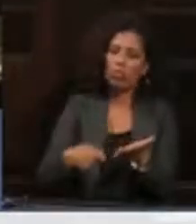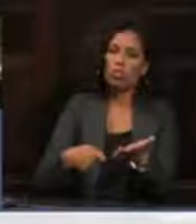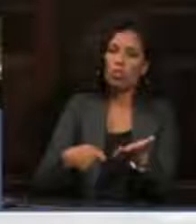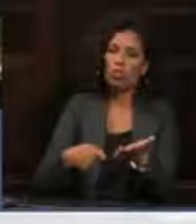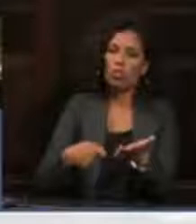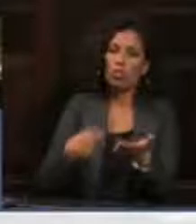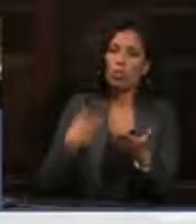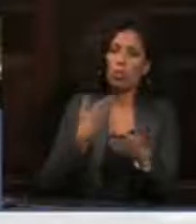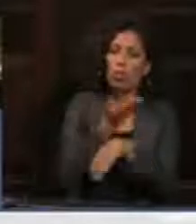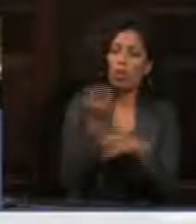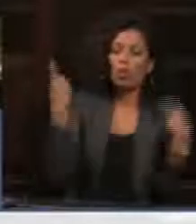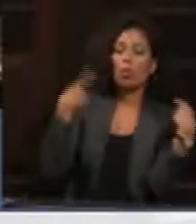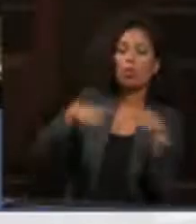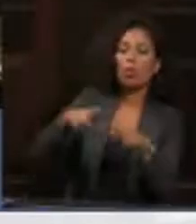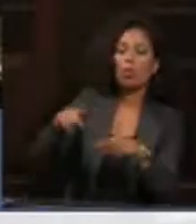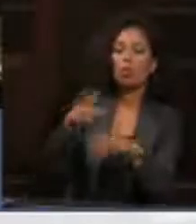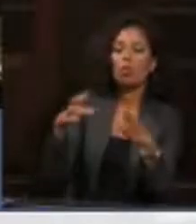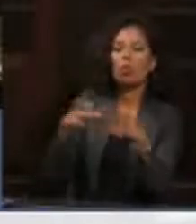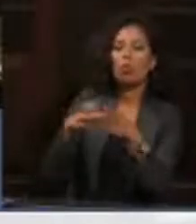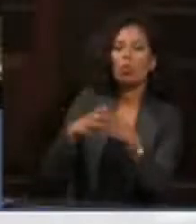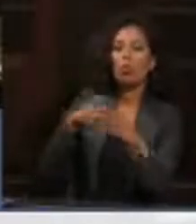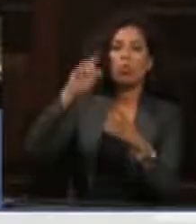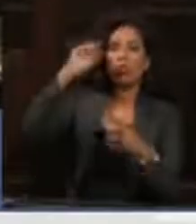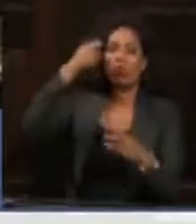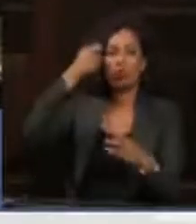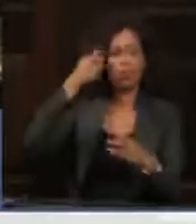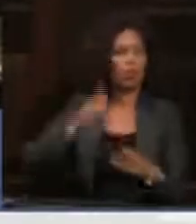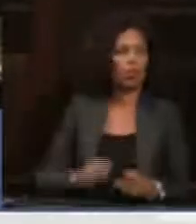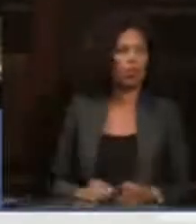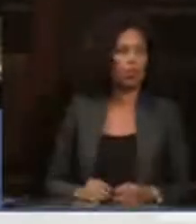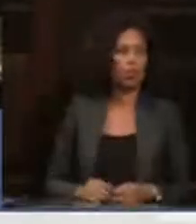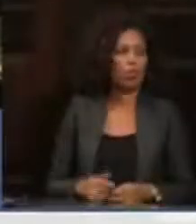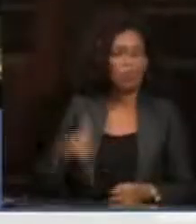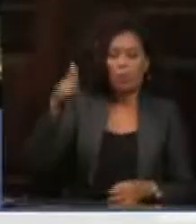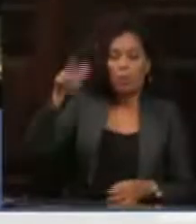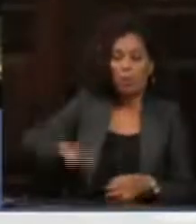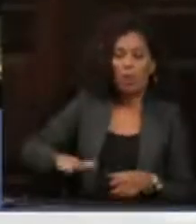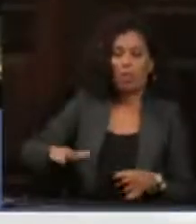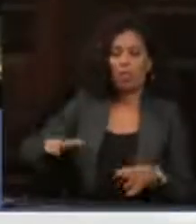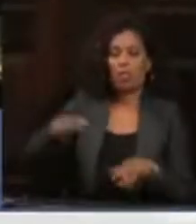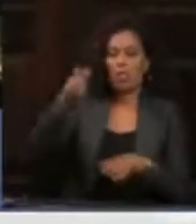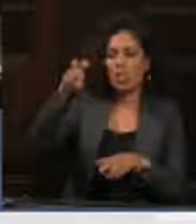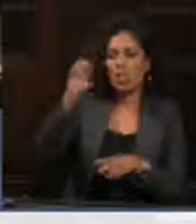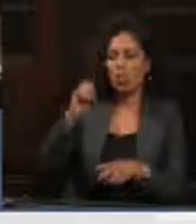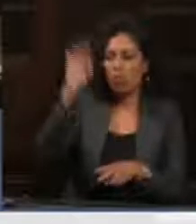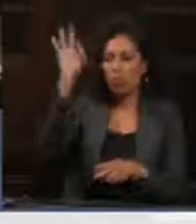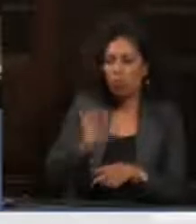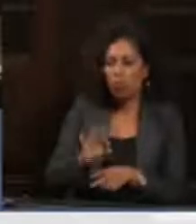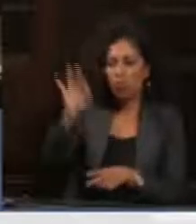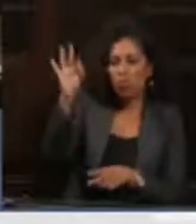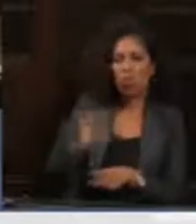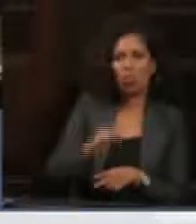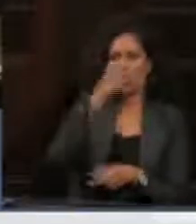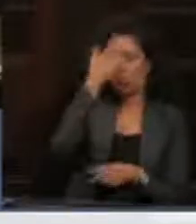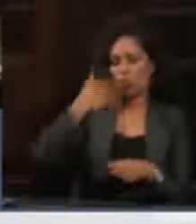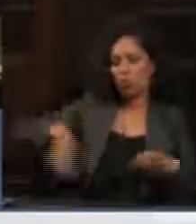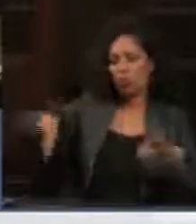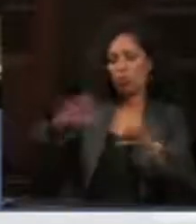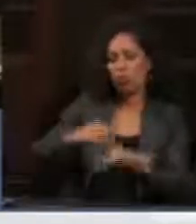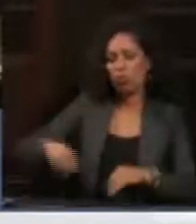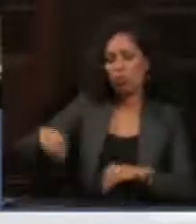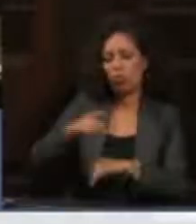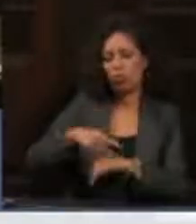população negra, que é mais de 50% do Estado brasileiro. Abdias